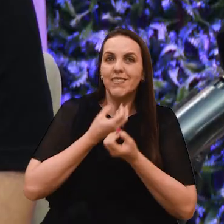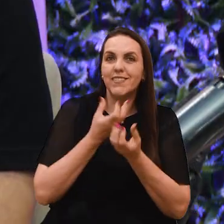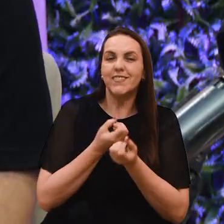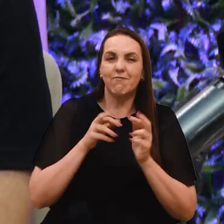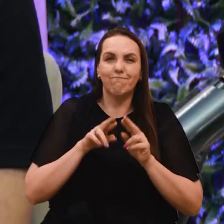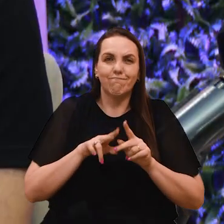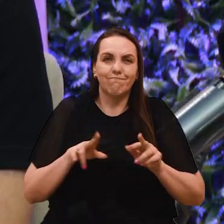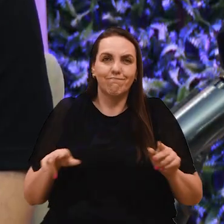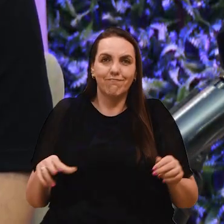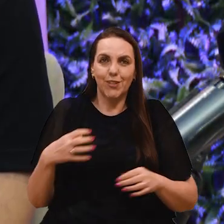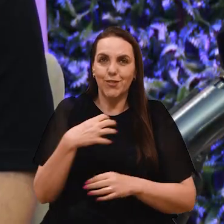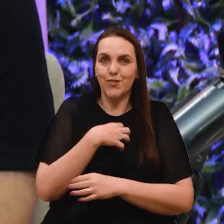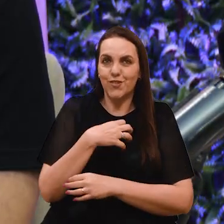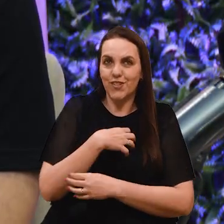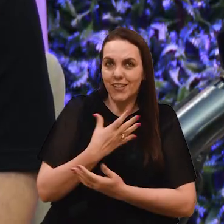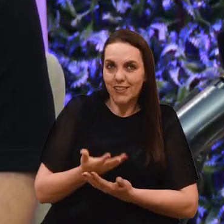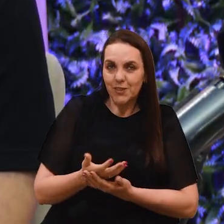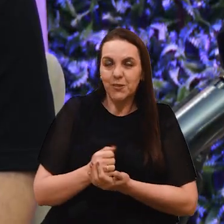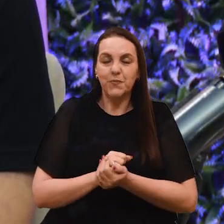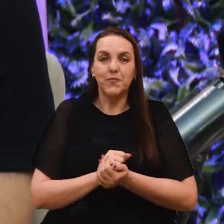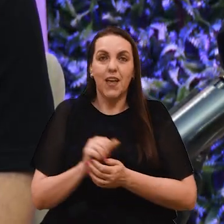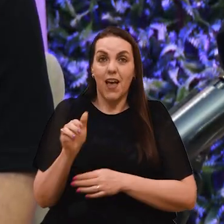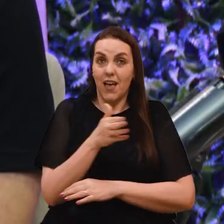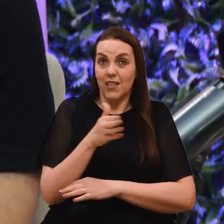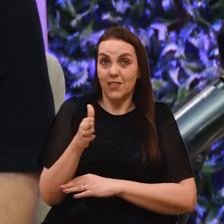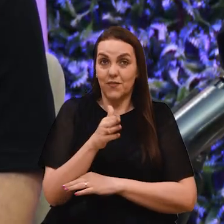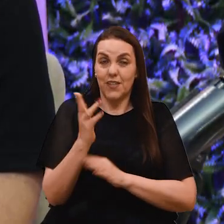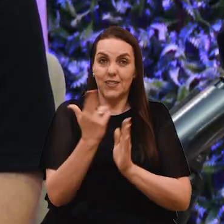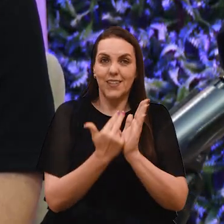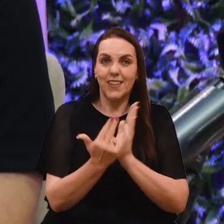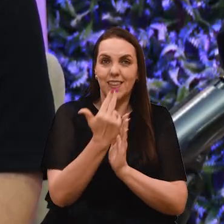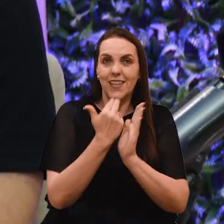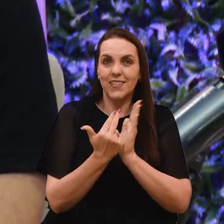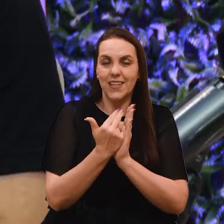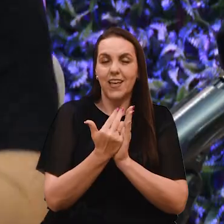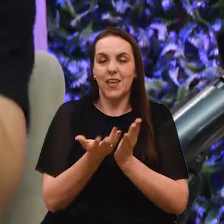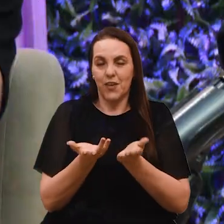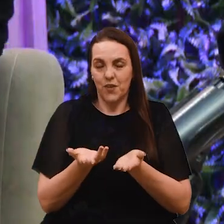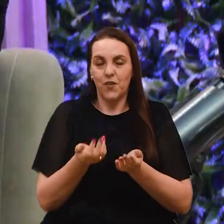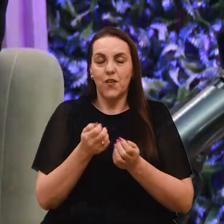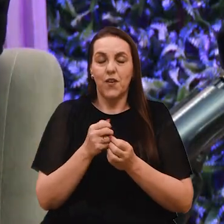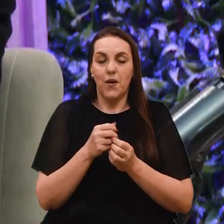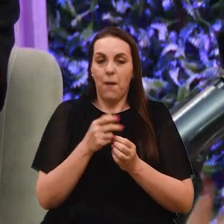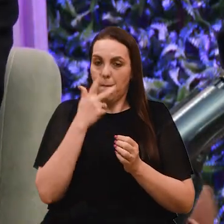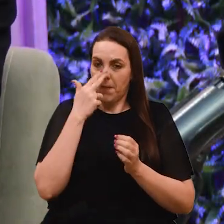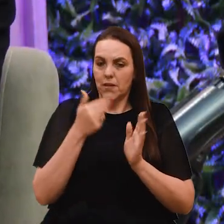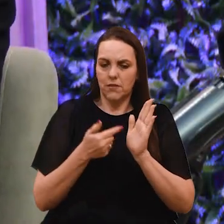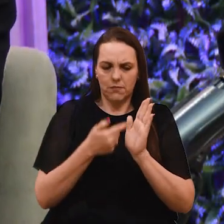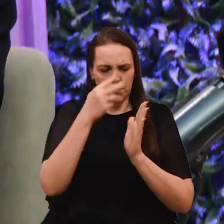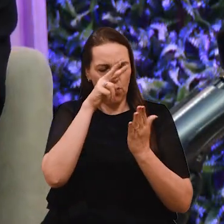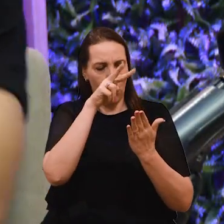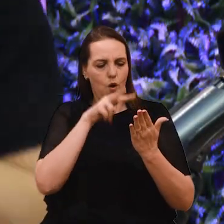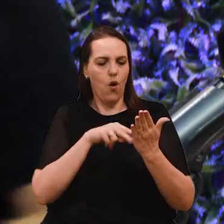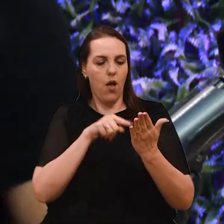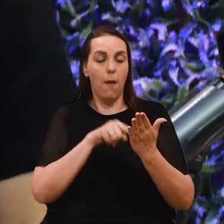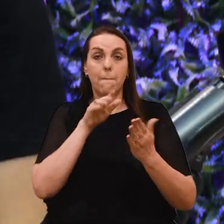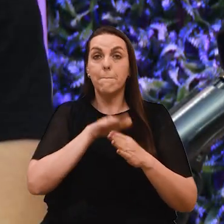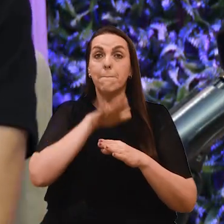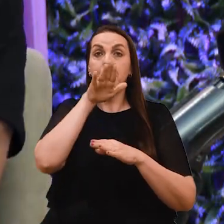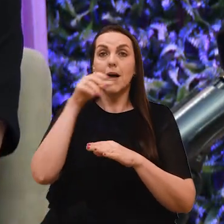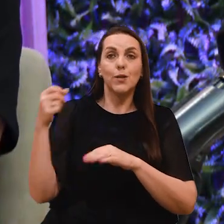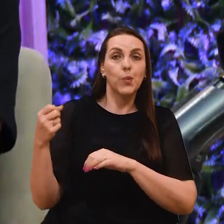né, Lucas? E às vezes muitas vezes o desenho fala mais do que um texto, ou, enfim,